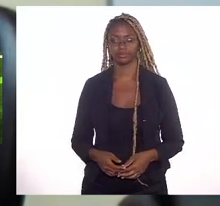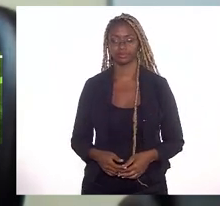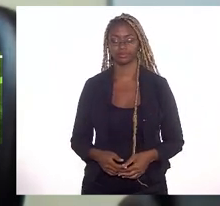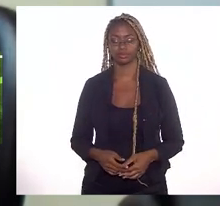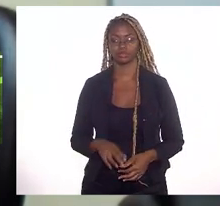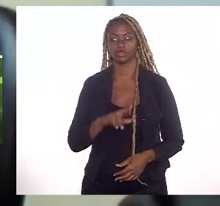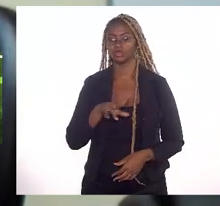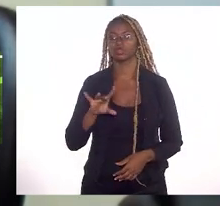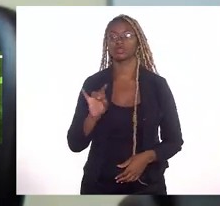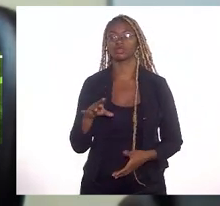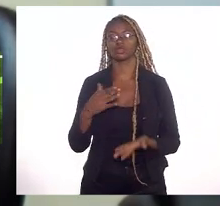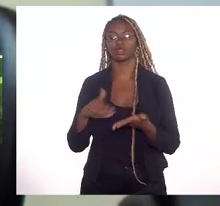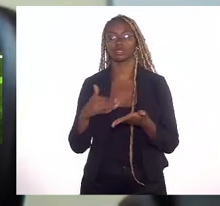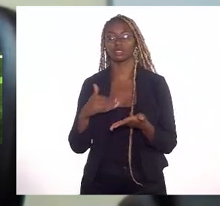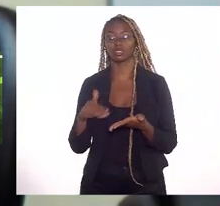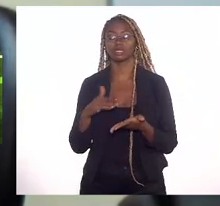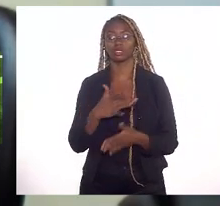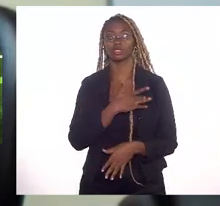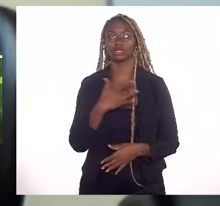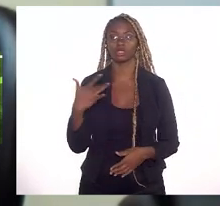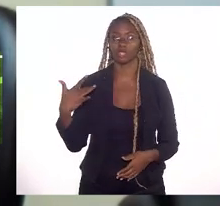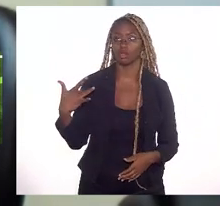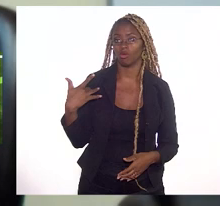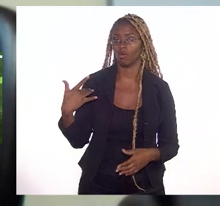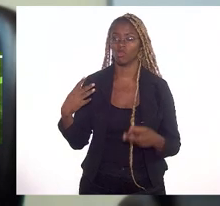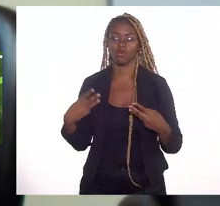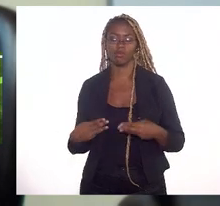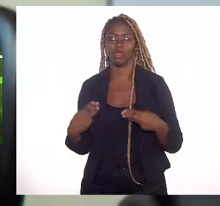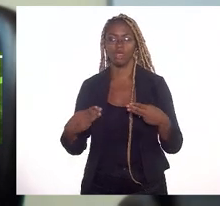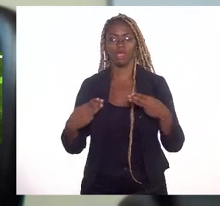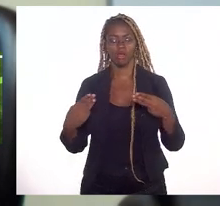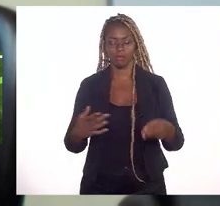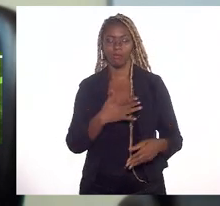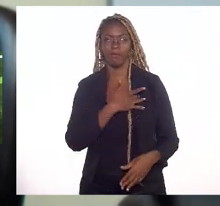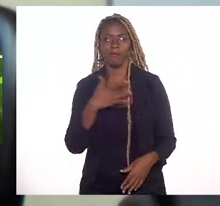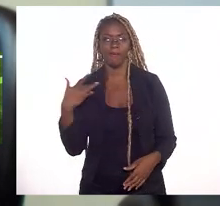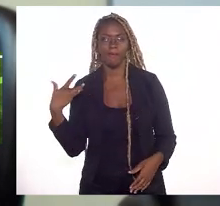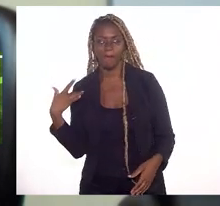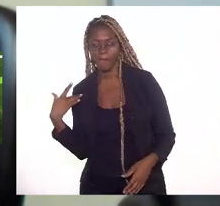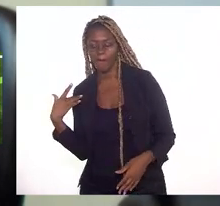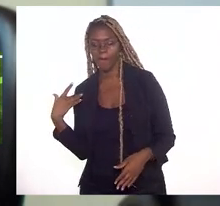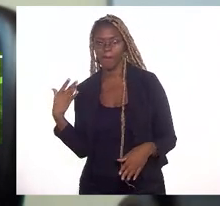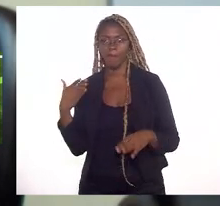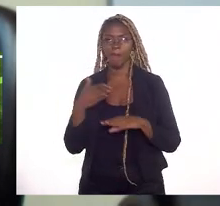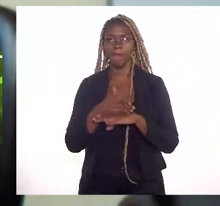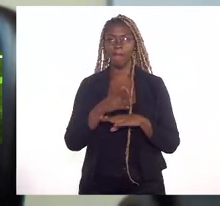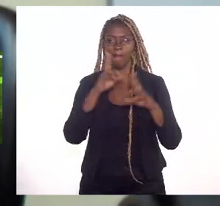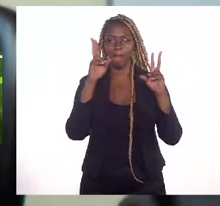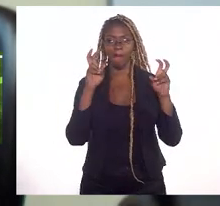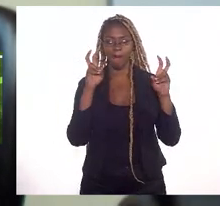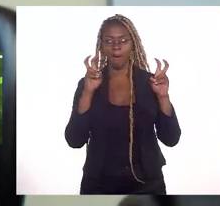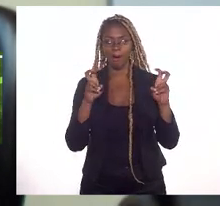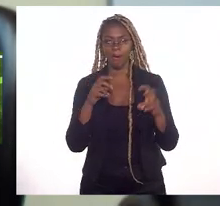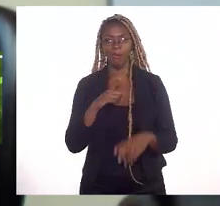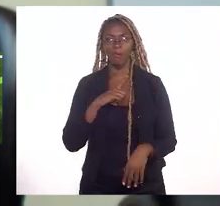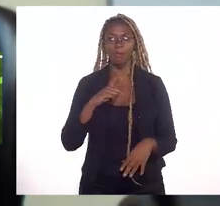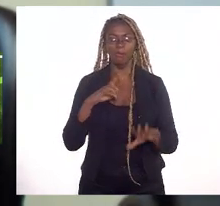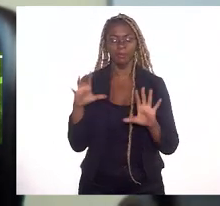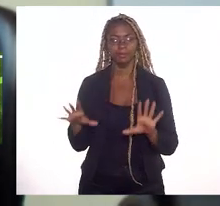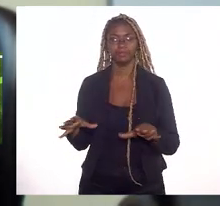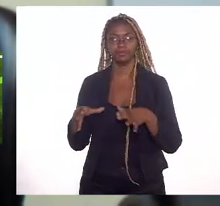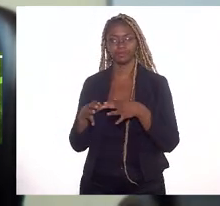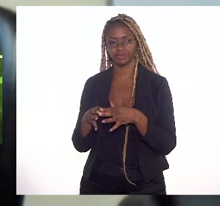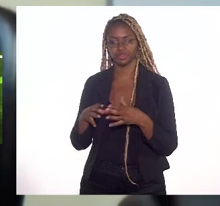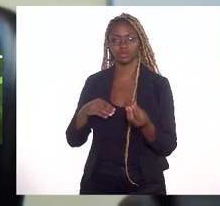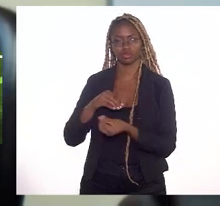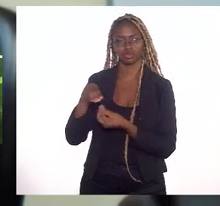basta apenas a Secretaria de Saúde ou o Ministério da Saúde se envolverem. Em Brasília, existe um comitê